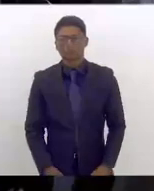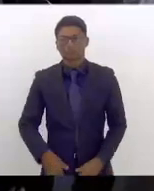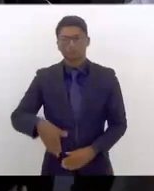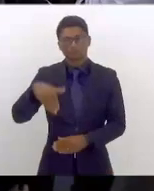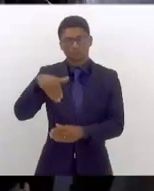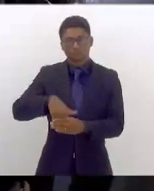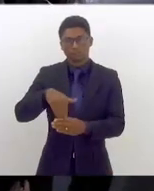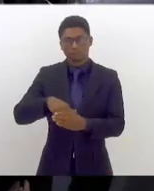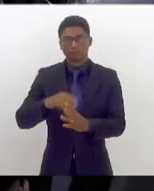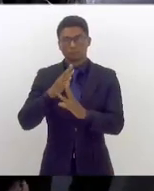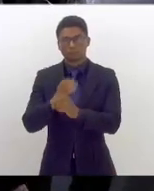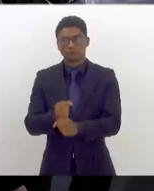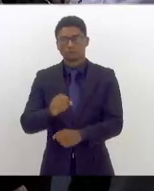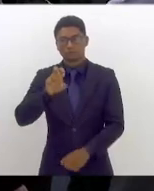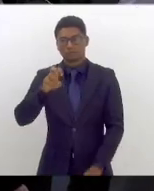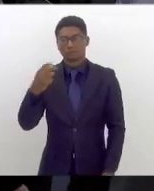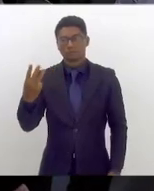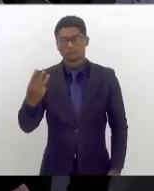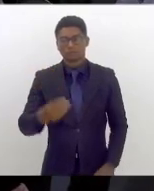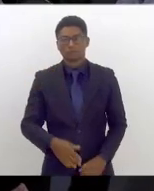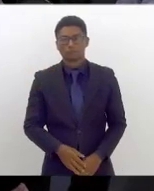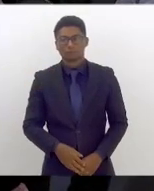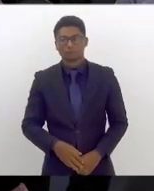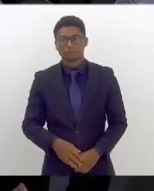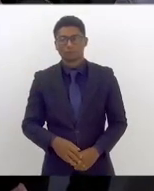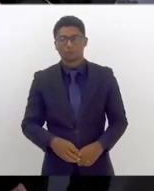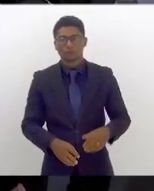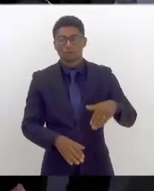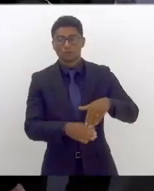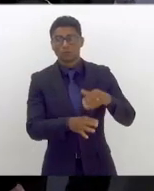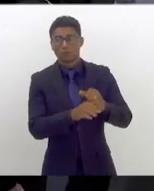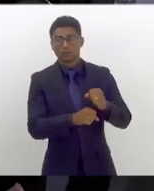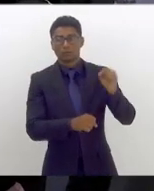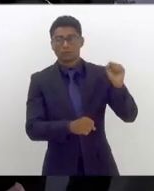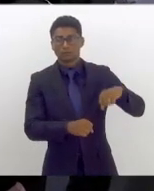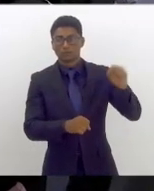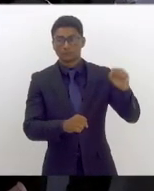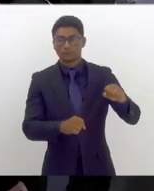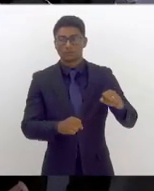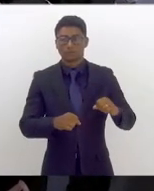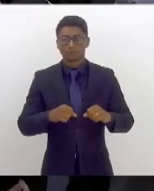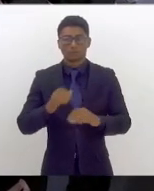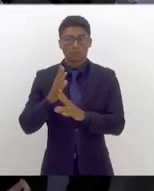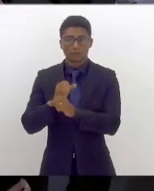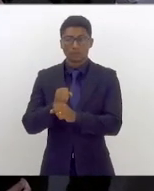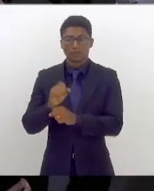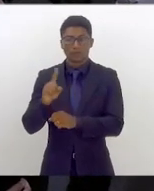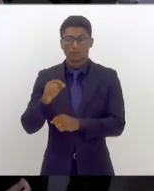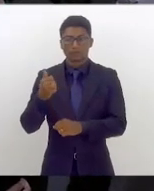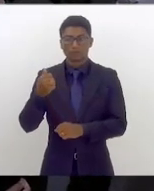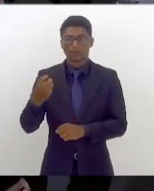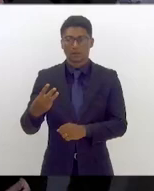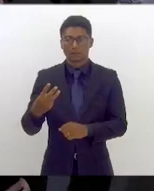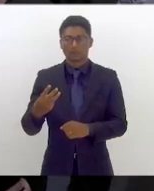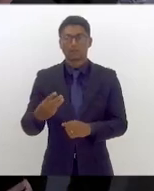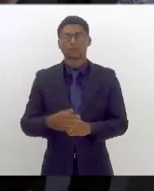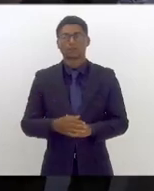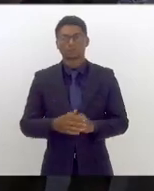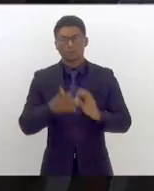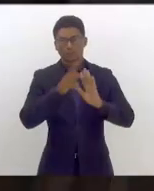senhores parlamentares 40 Sims 13 nãos projeto foi aprovado salvo destaque